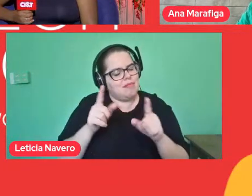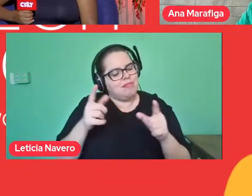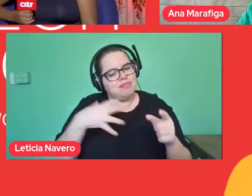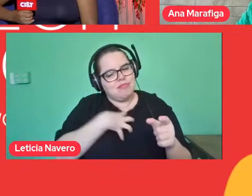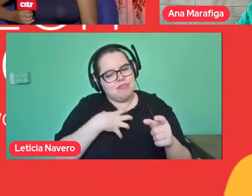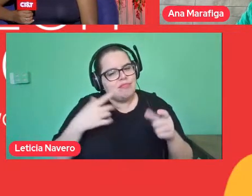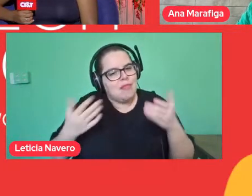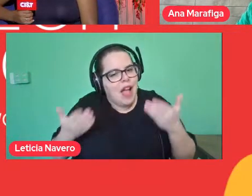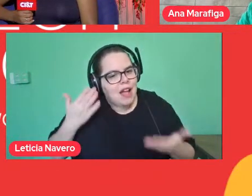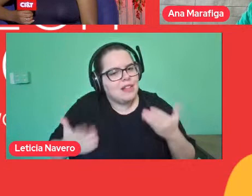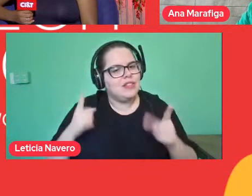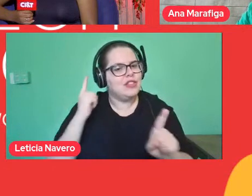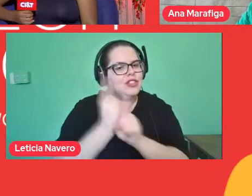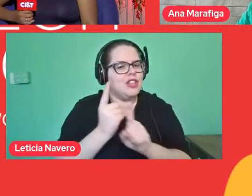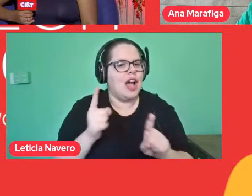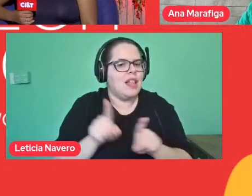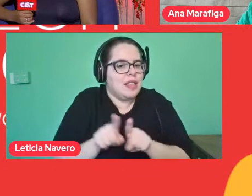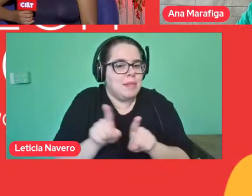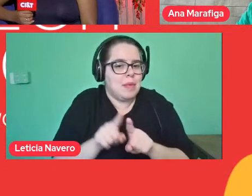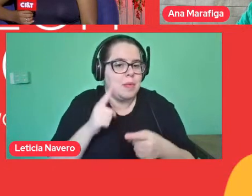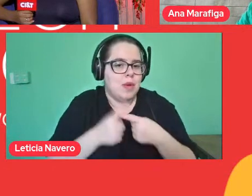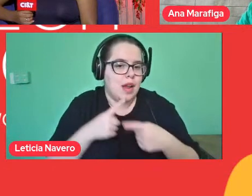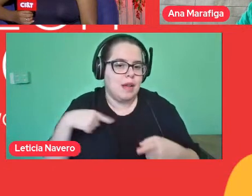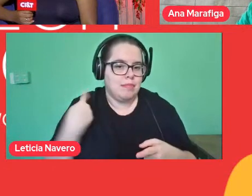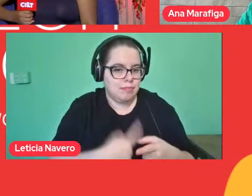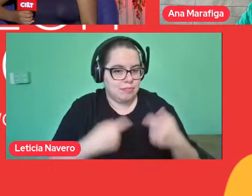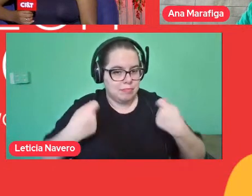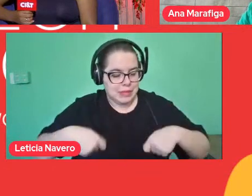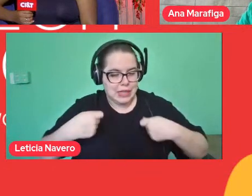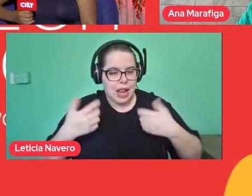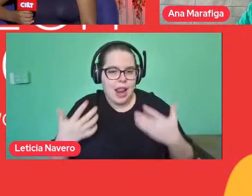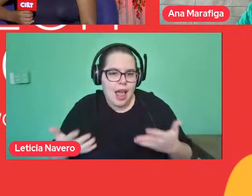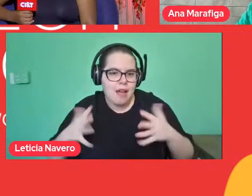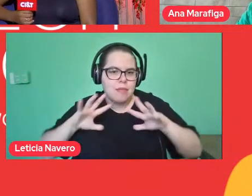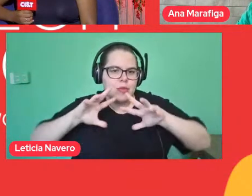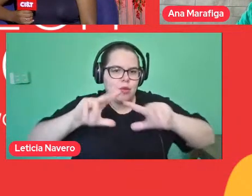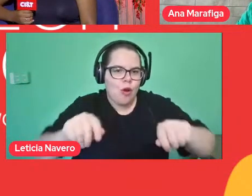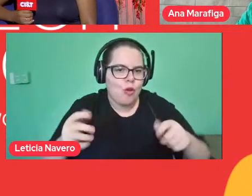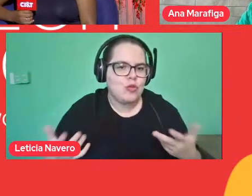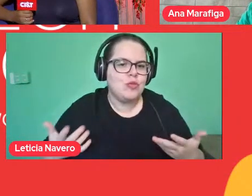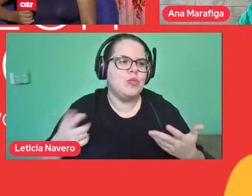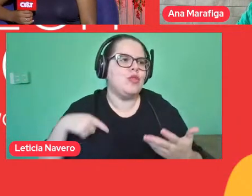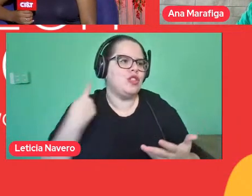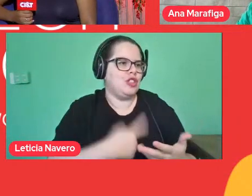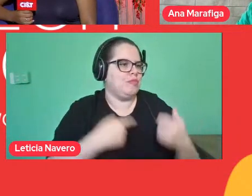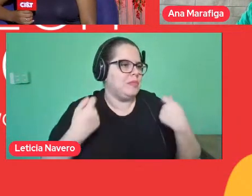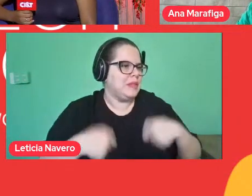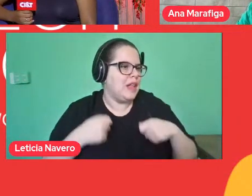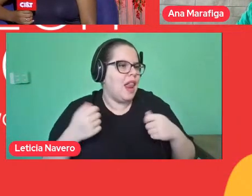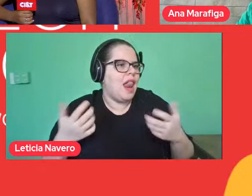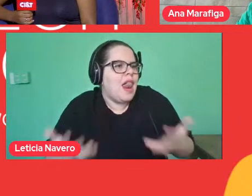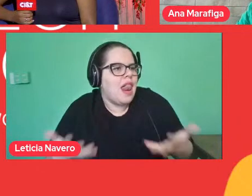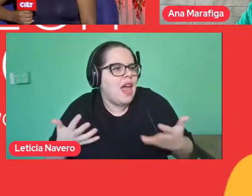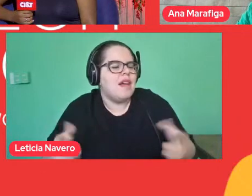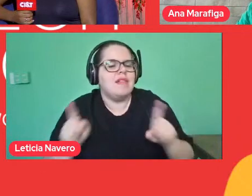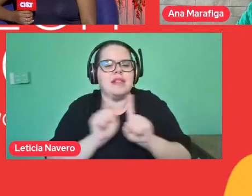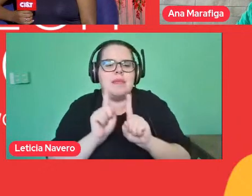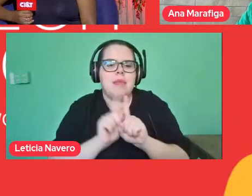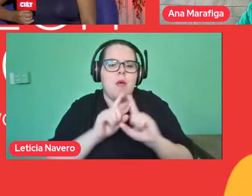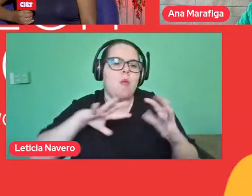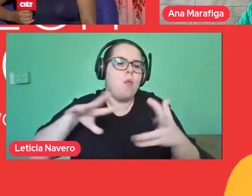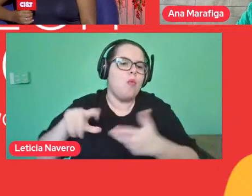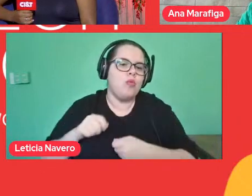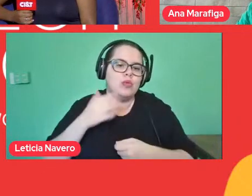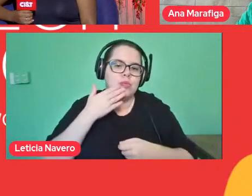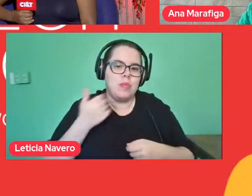achar esse equilíbrio, né? Porque precisa ser leve para todo mundo, né? Precisa ser leve para todo mundo, vai ser mais fácil, o mundo vai ser melhor,